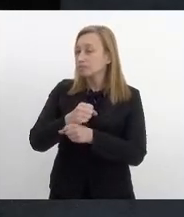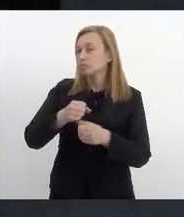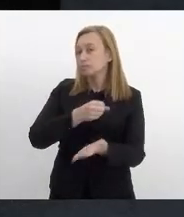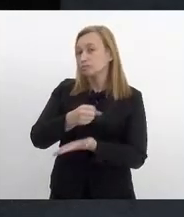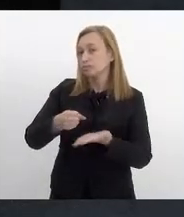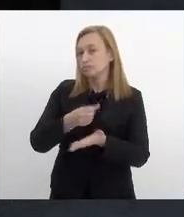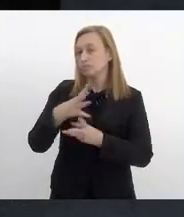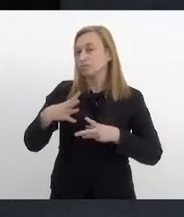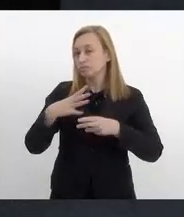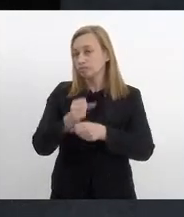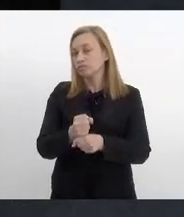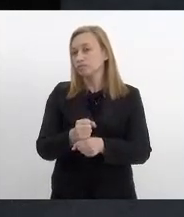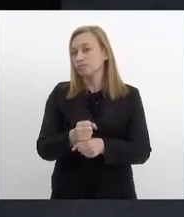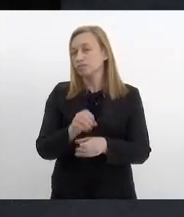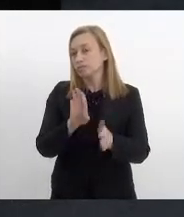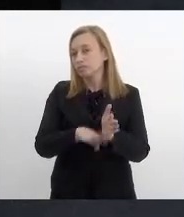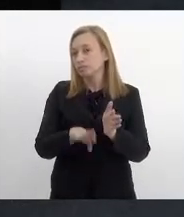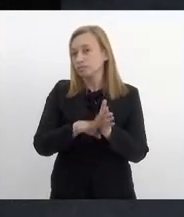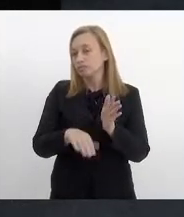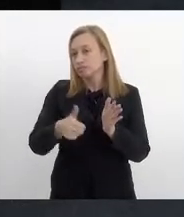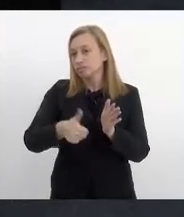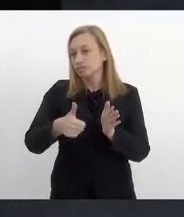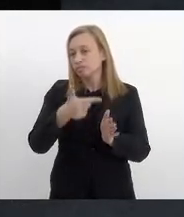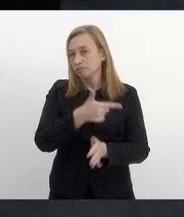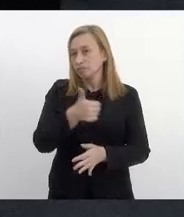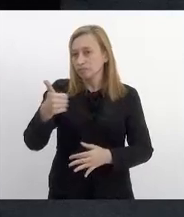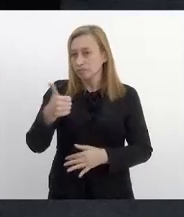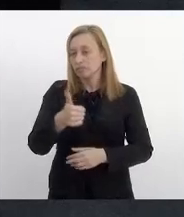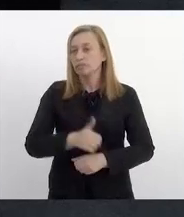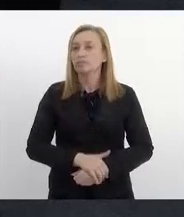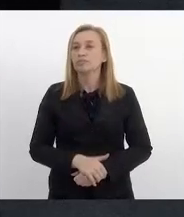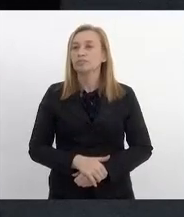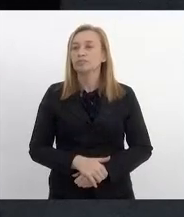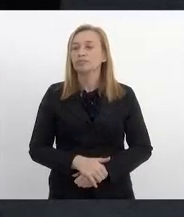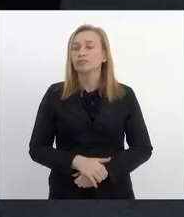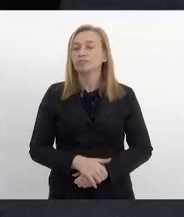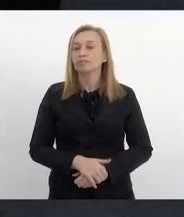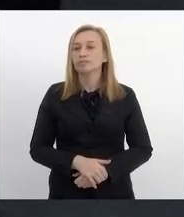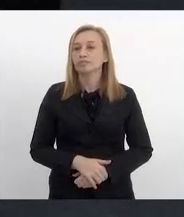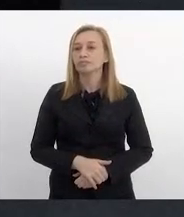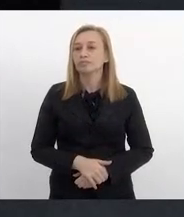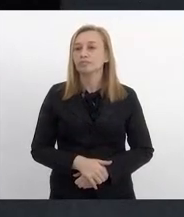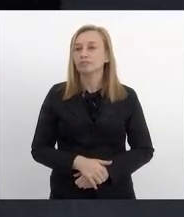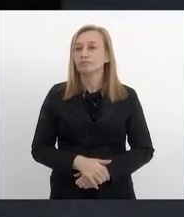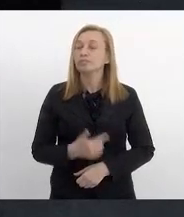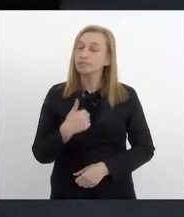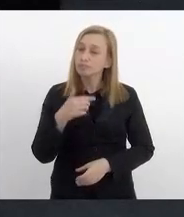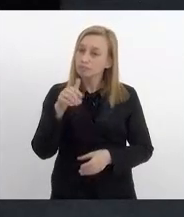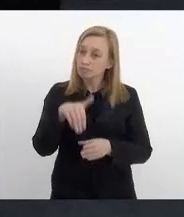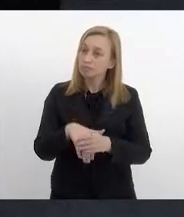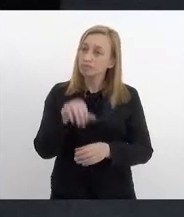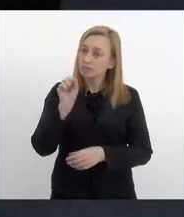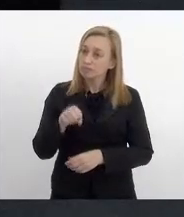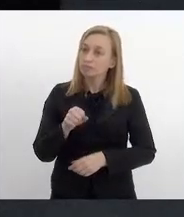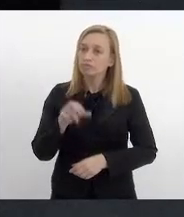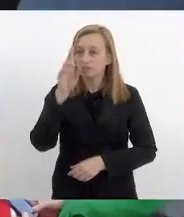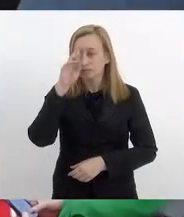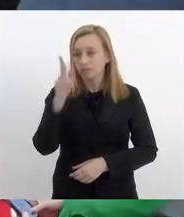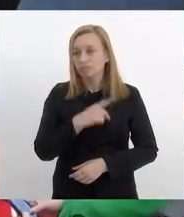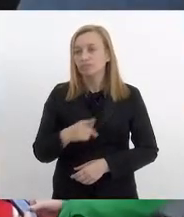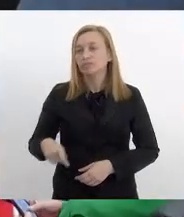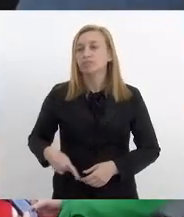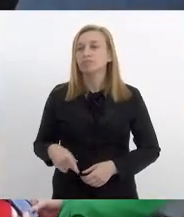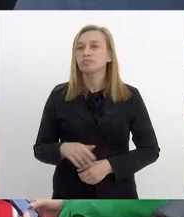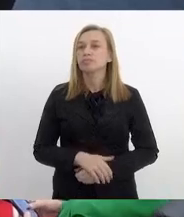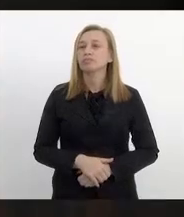contabilizar a despesa primária é 2021, eu voto favorável, senhor